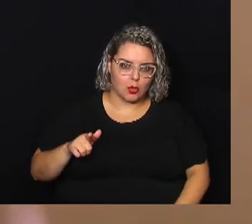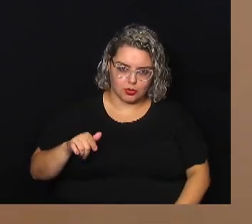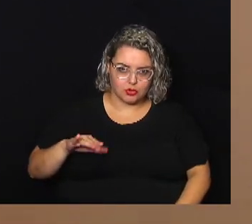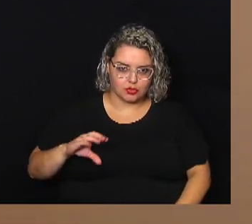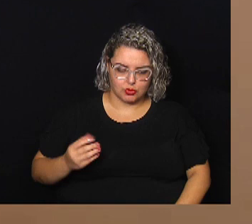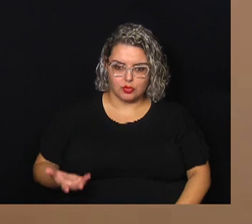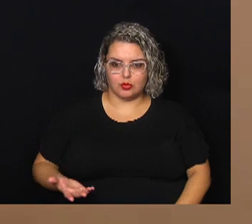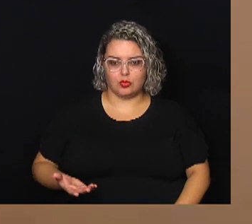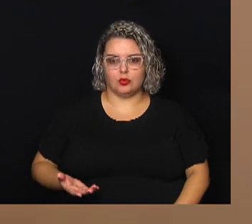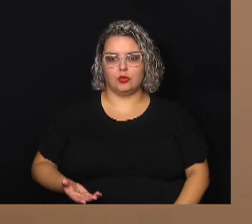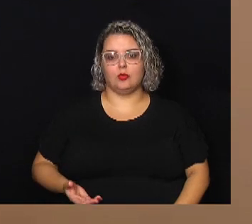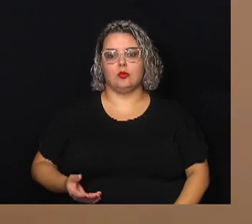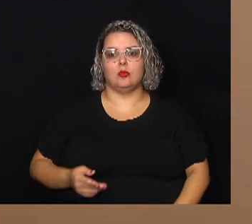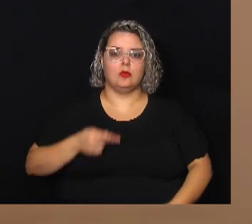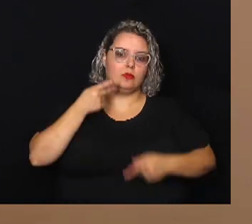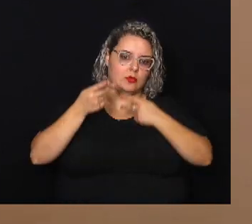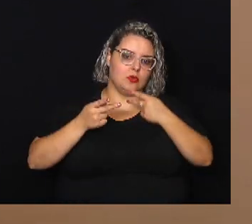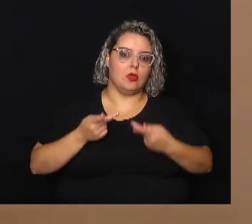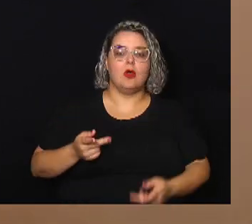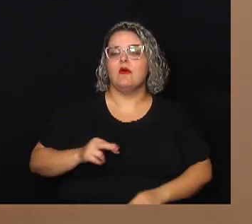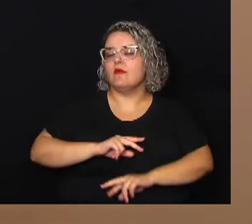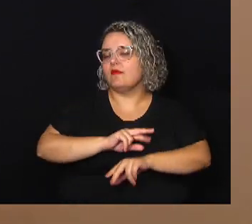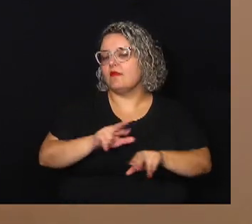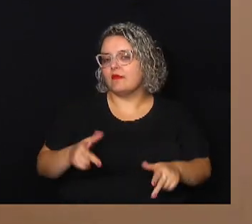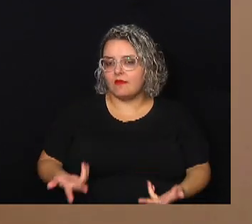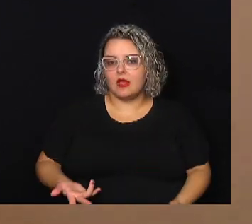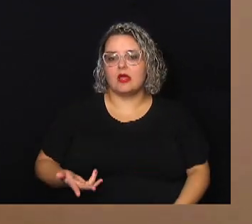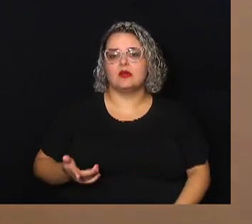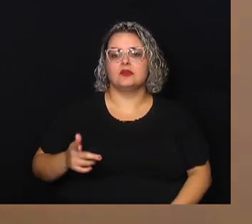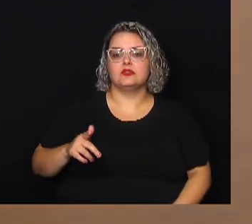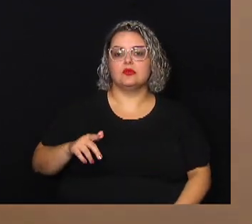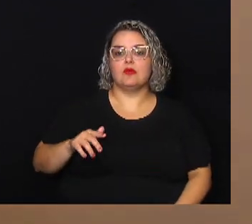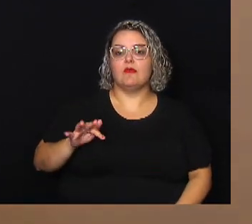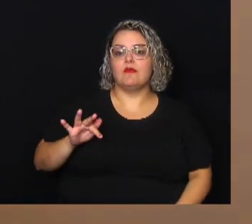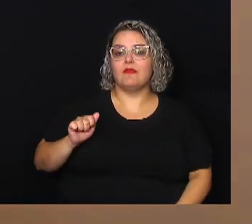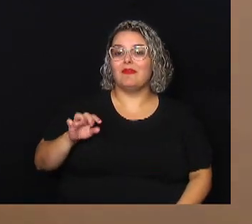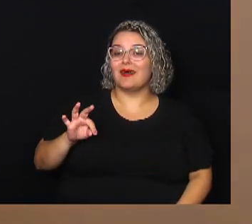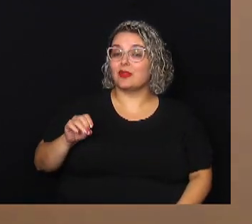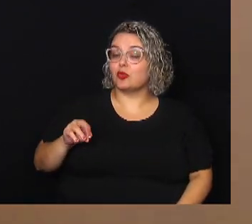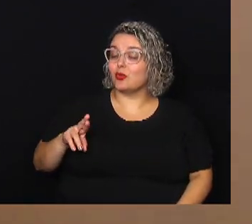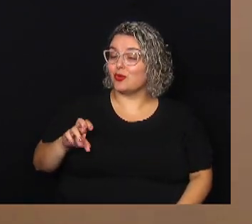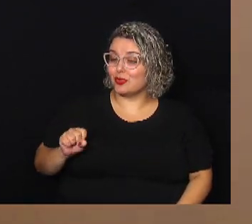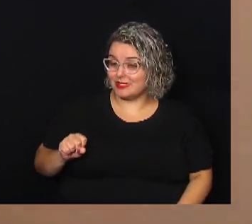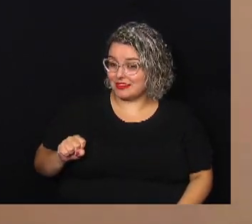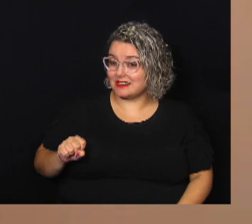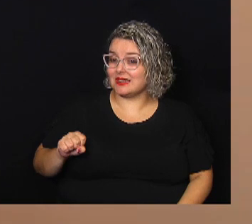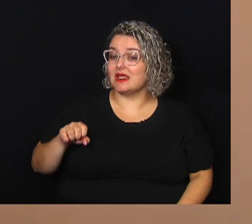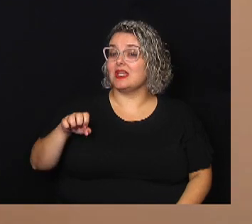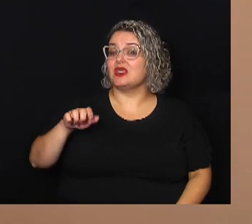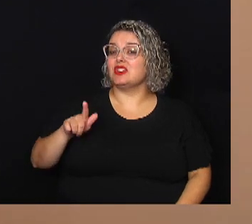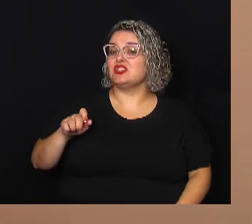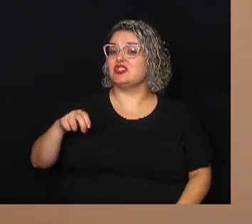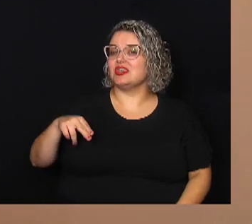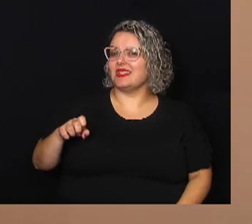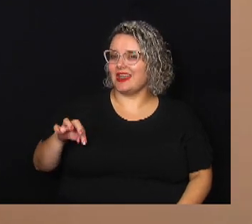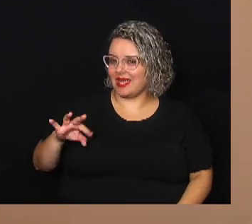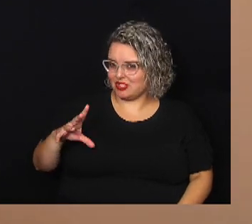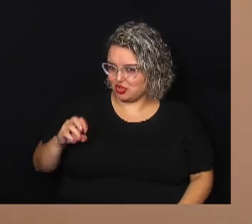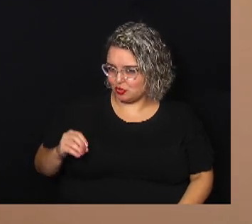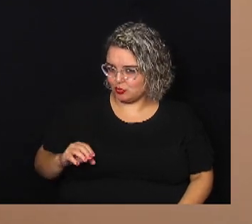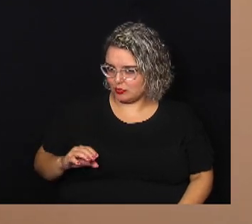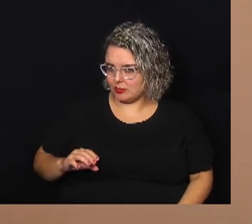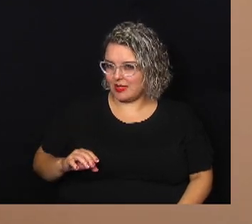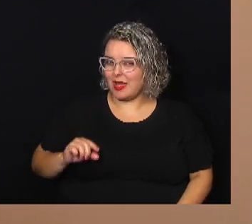fatores genéticos, ok? Fatores genéticos hoje, eles são pouco modificáveis. Quando você entende